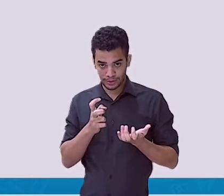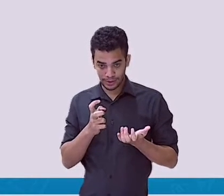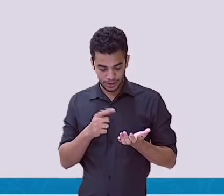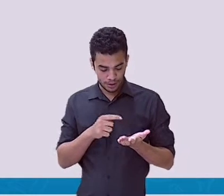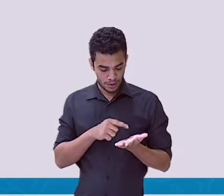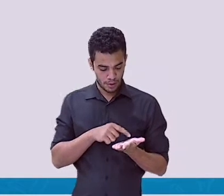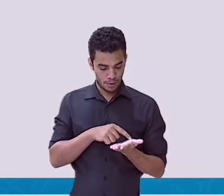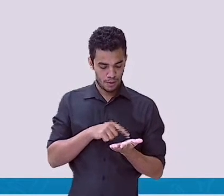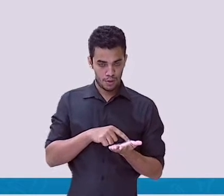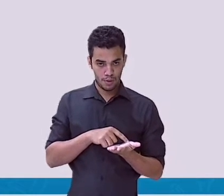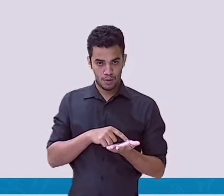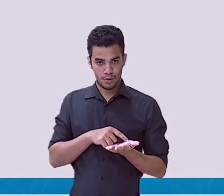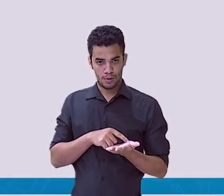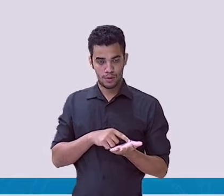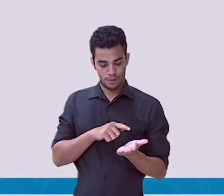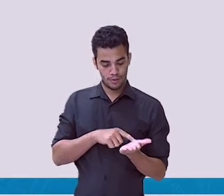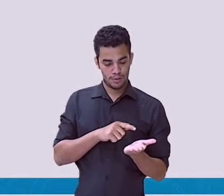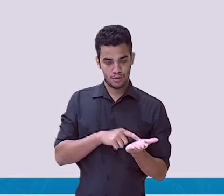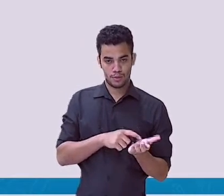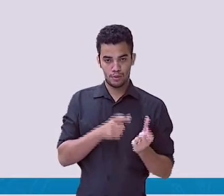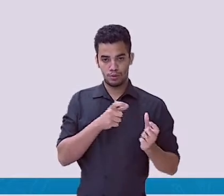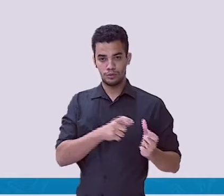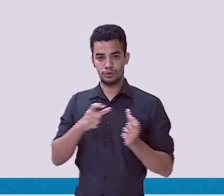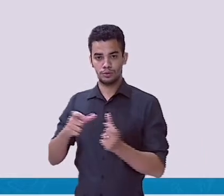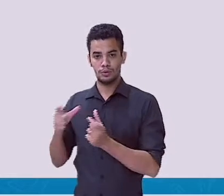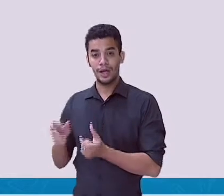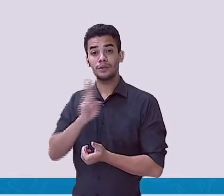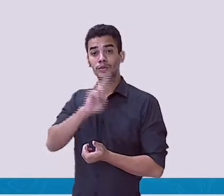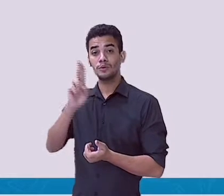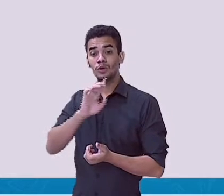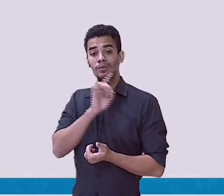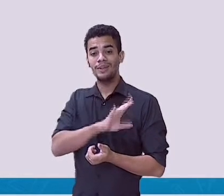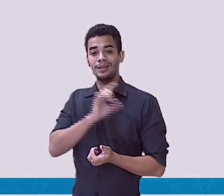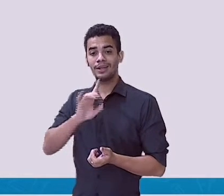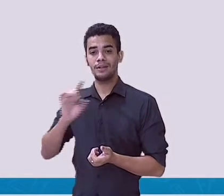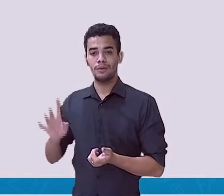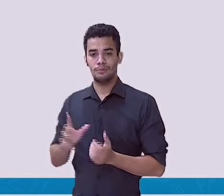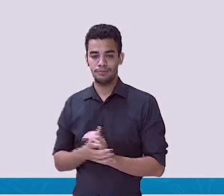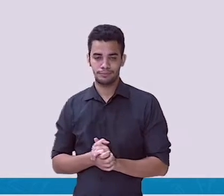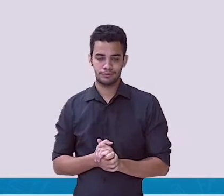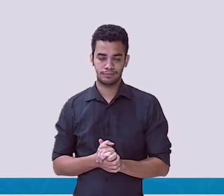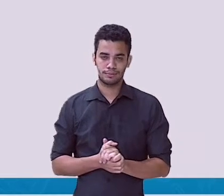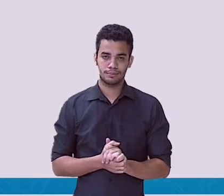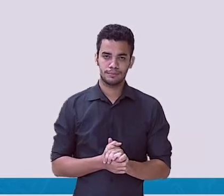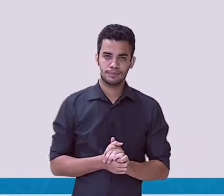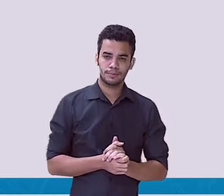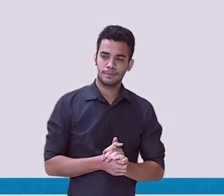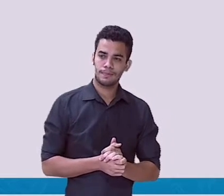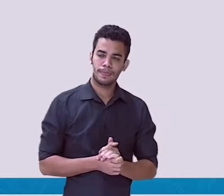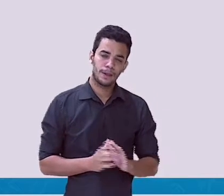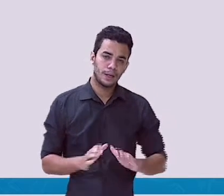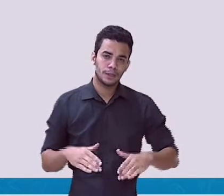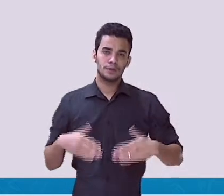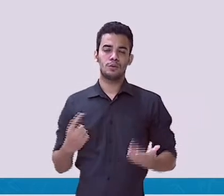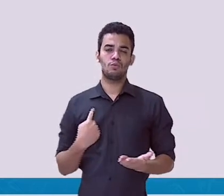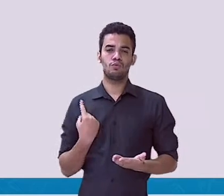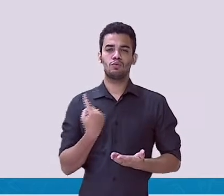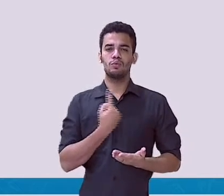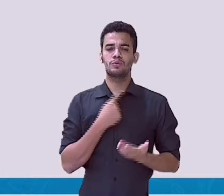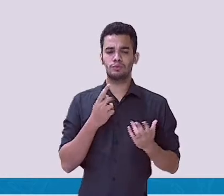ventrículo, átrio esquerdo. Então, olha só, a gente consegue perceber